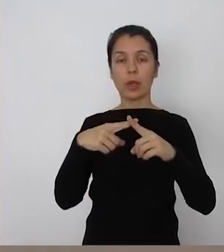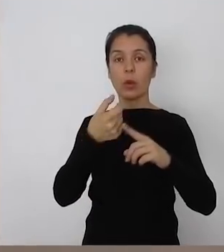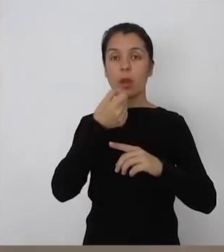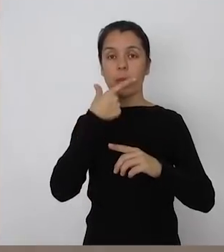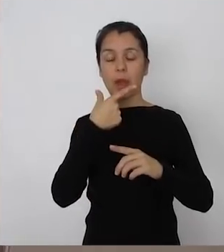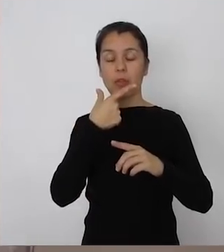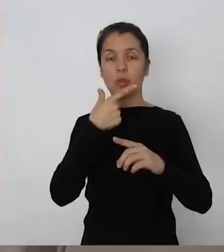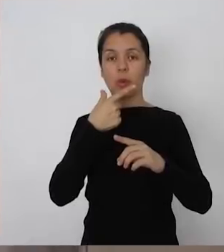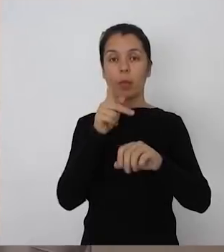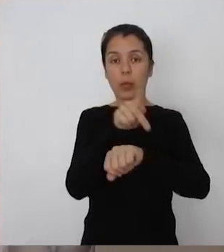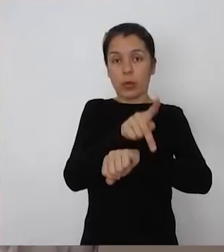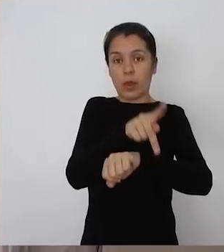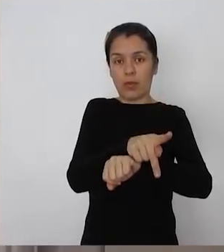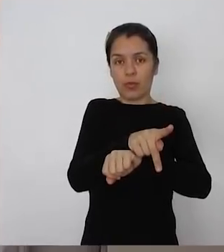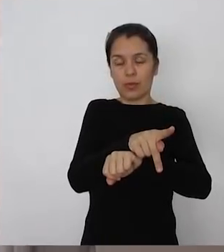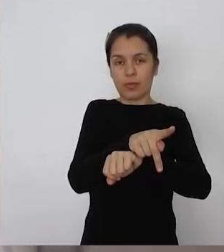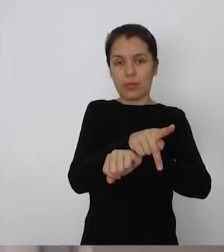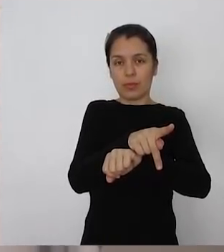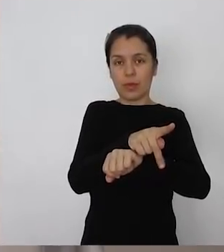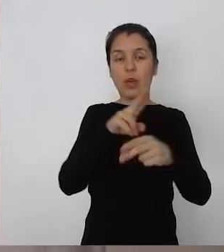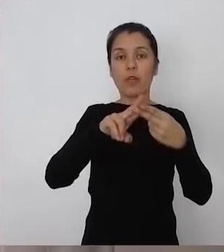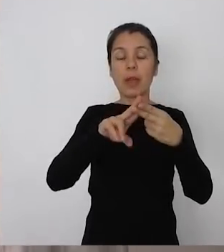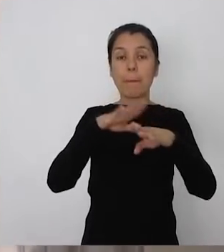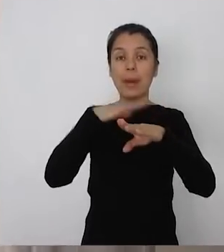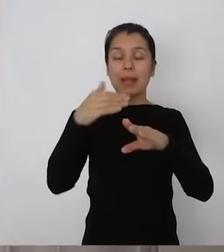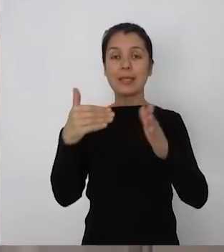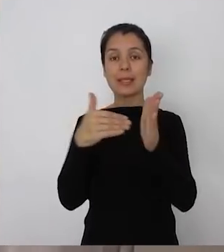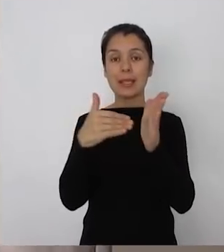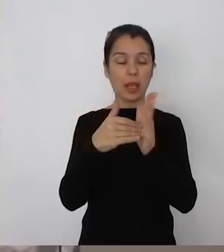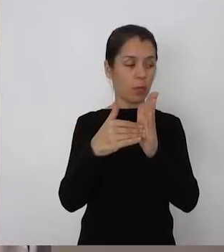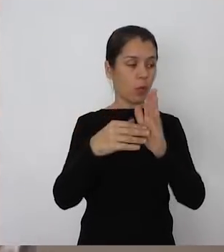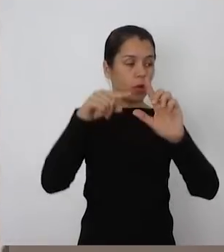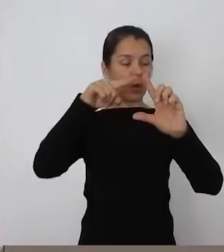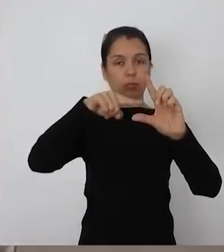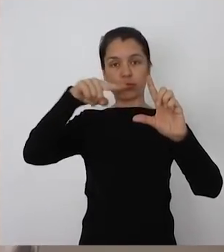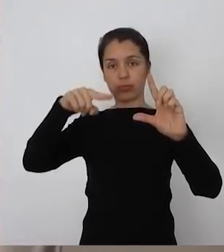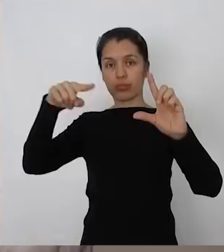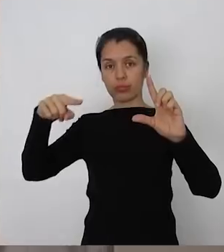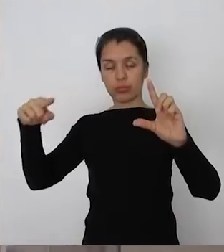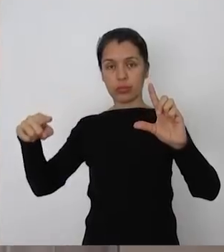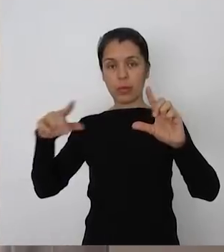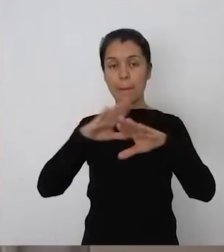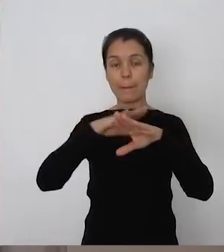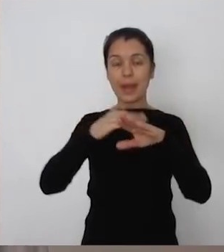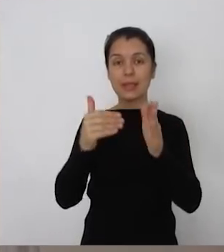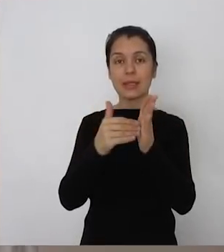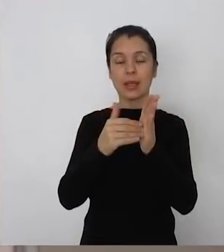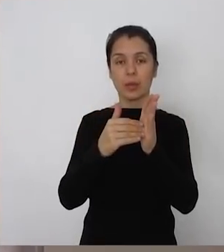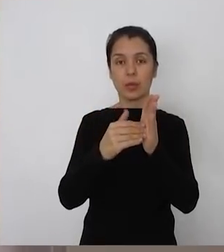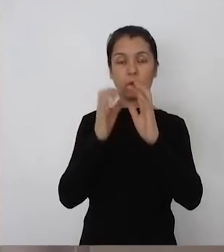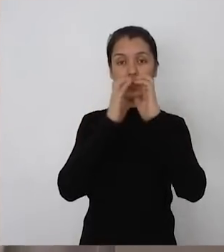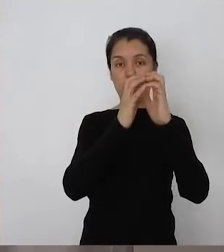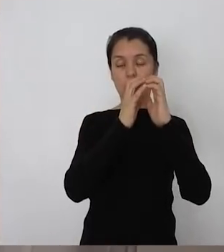para criança que tem esquizofrenia, espectro da esquizofrenia, para criança que tem transtorno de neurodesenvolvimento